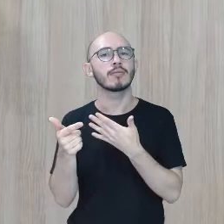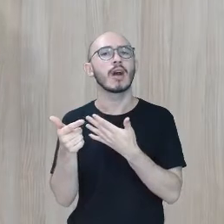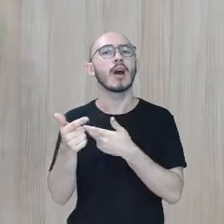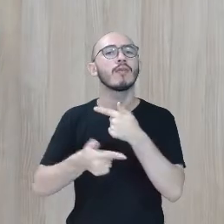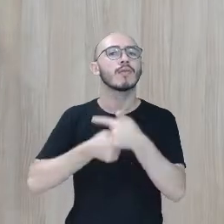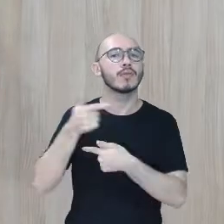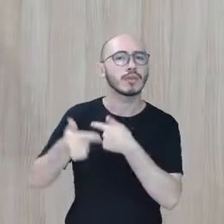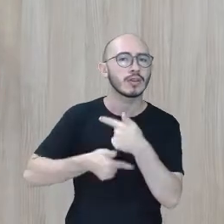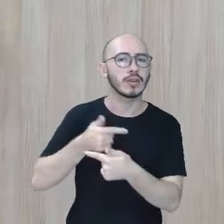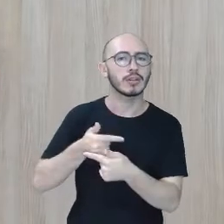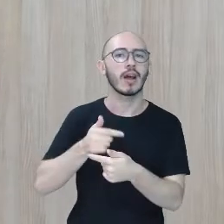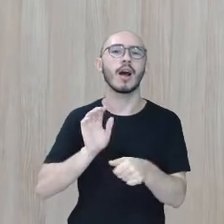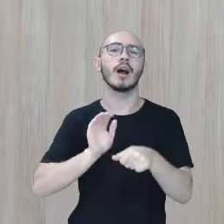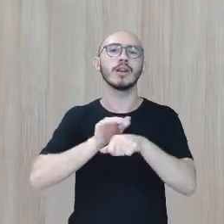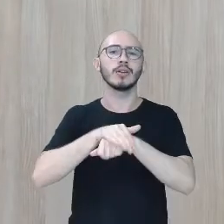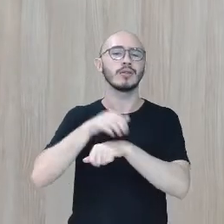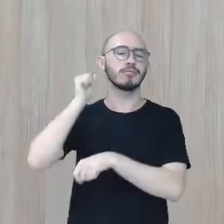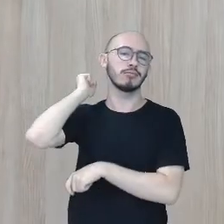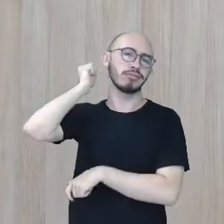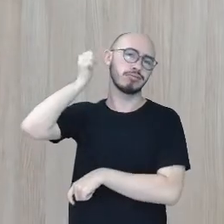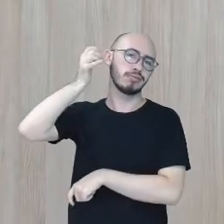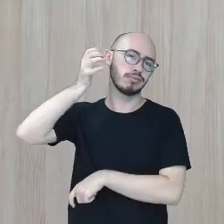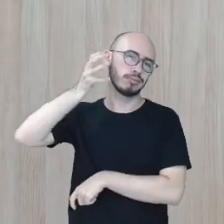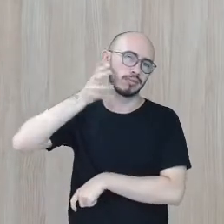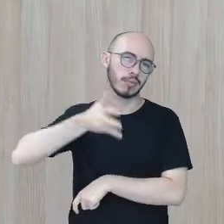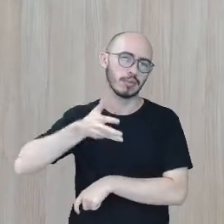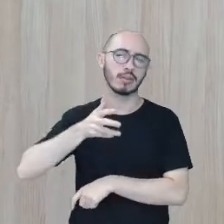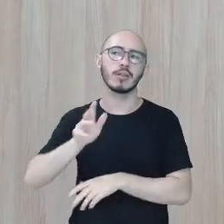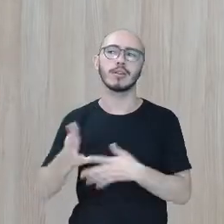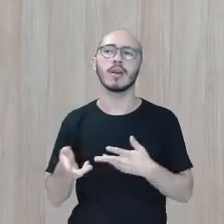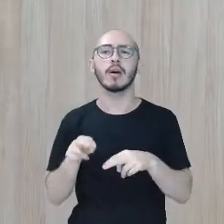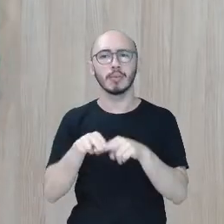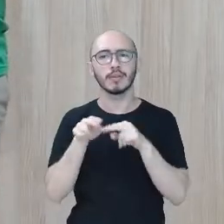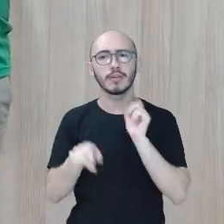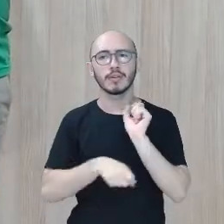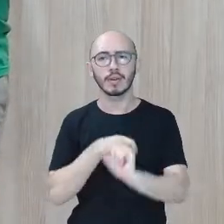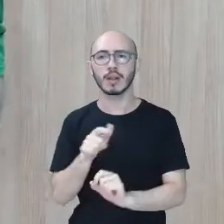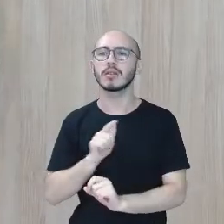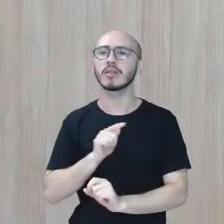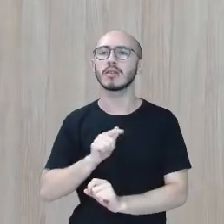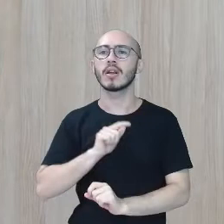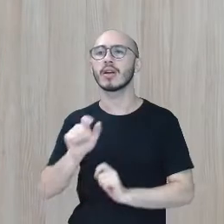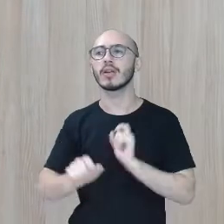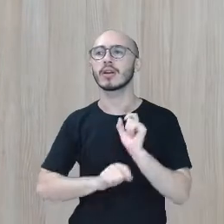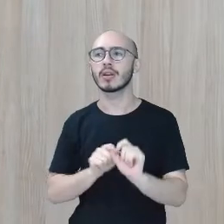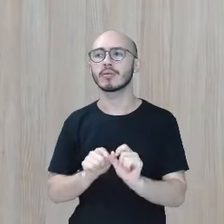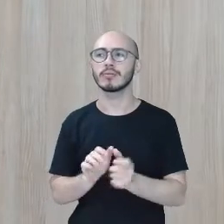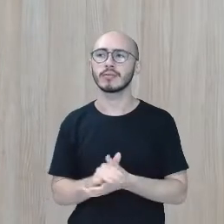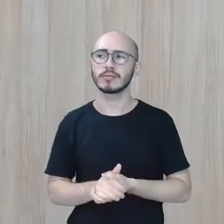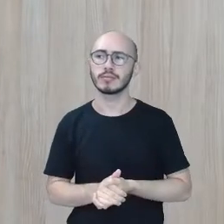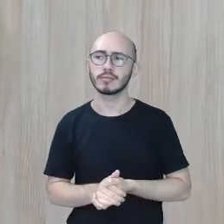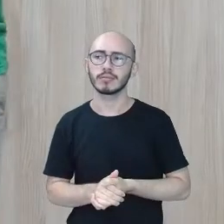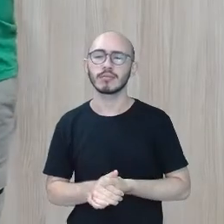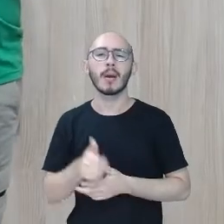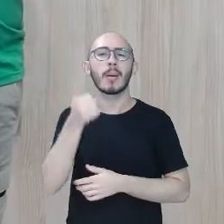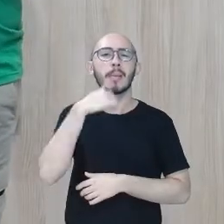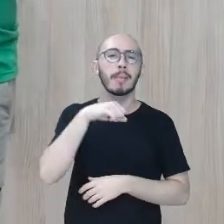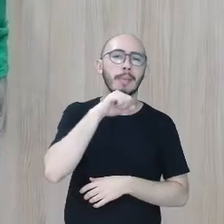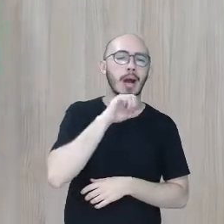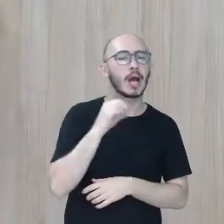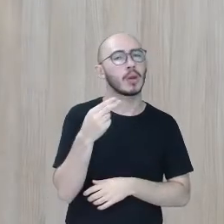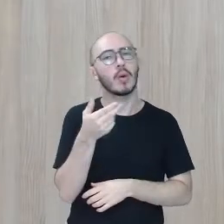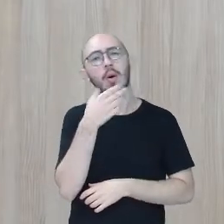noite e ia até altas horas, né? Daí, não sei se vocês já ouviram essa expressão, né? O pai ou a mãe de vocês,